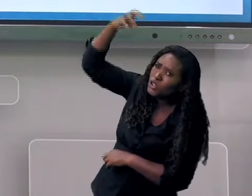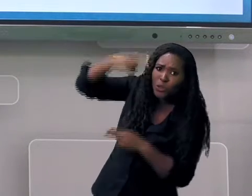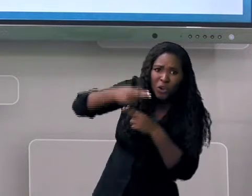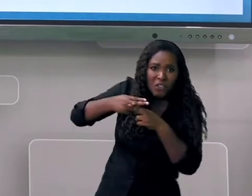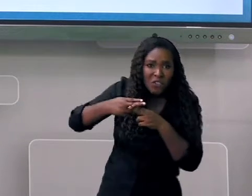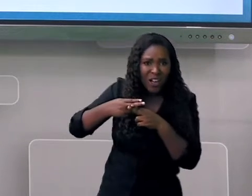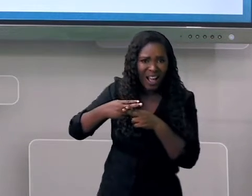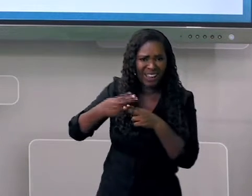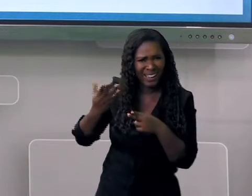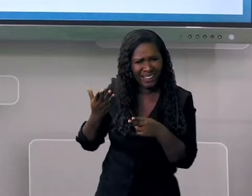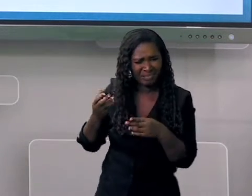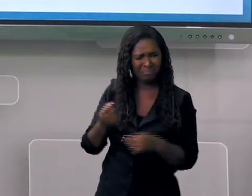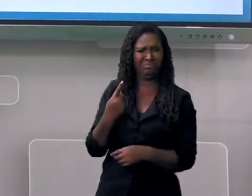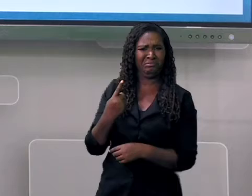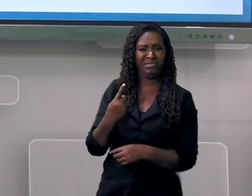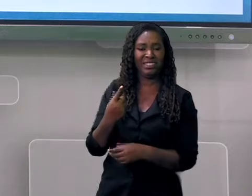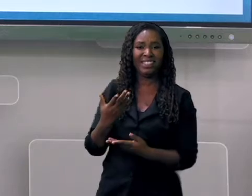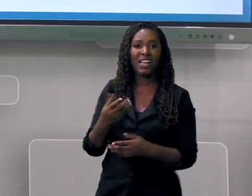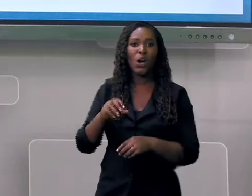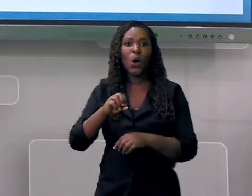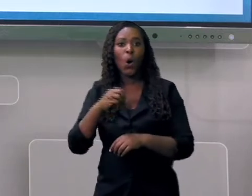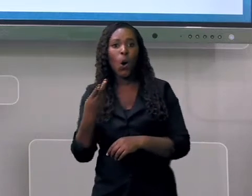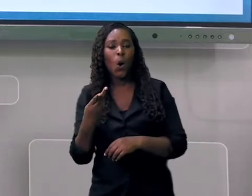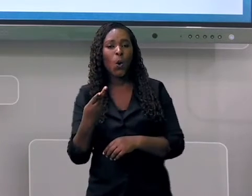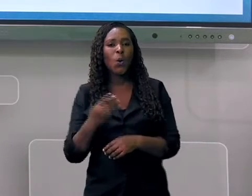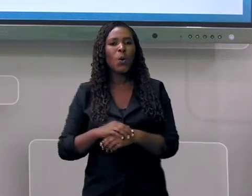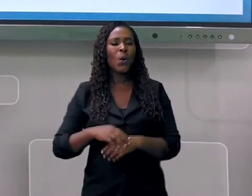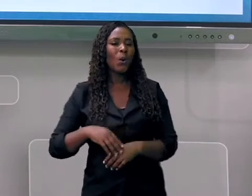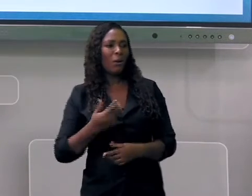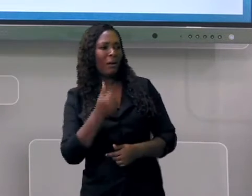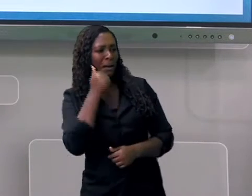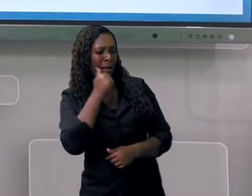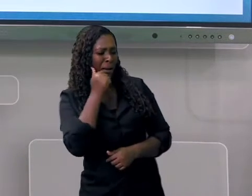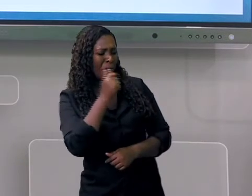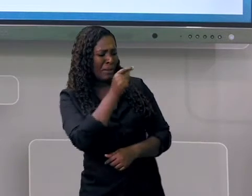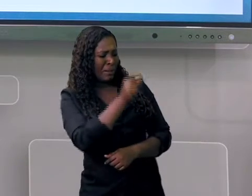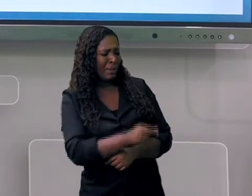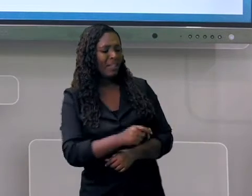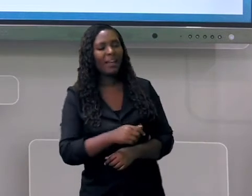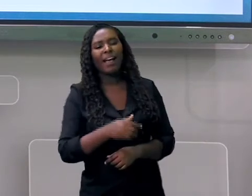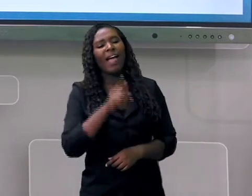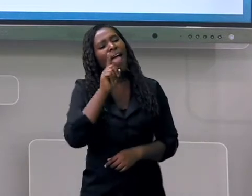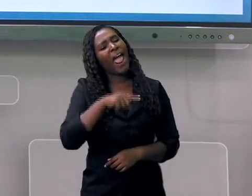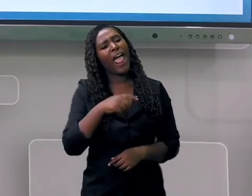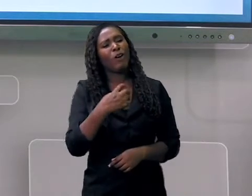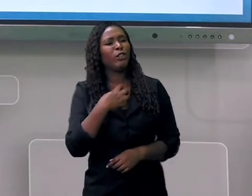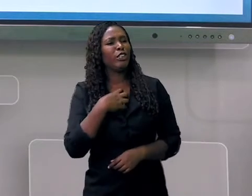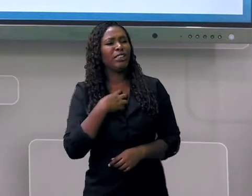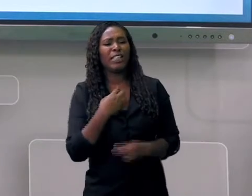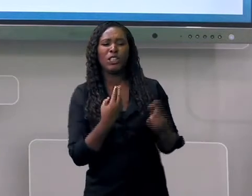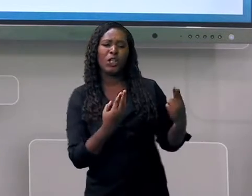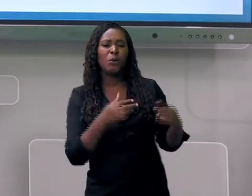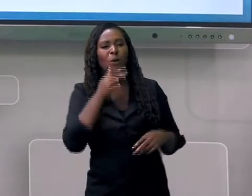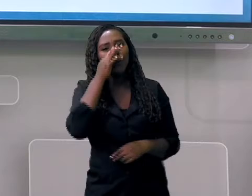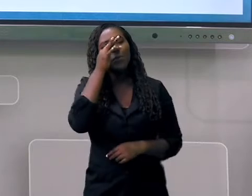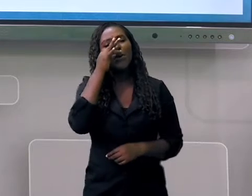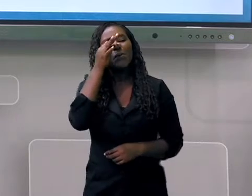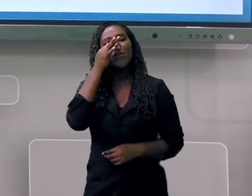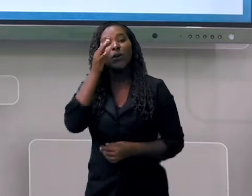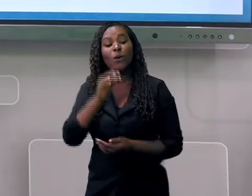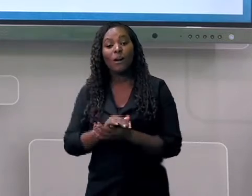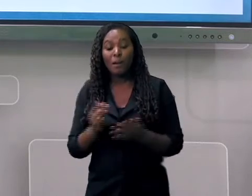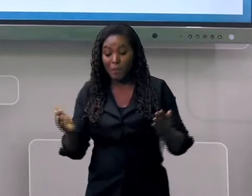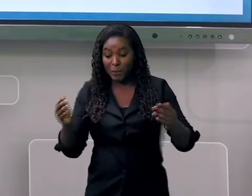A comunicação é um processo complexo, onde ocorre troca de informações por meio de